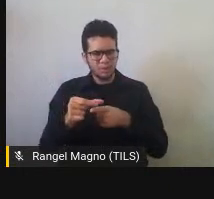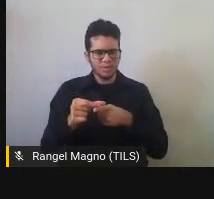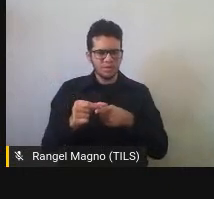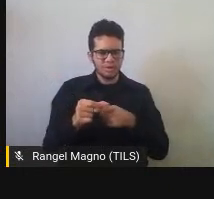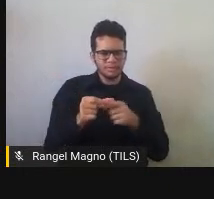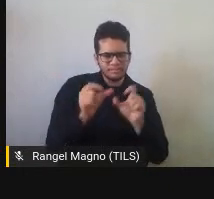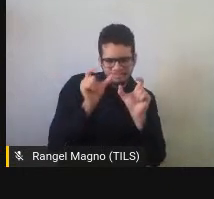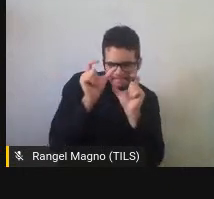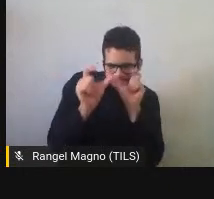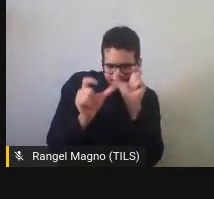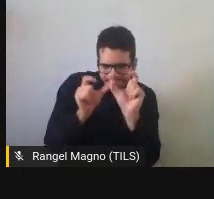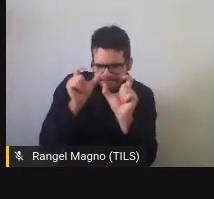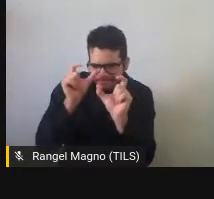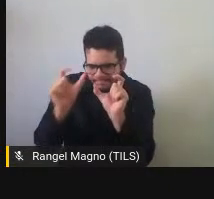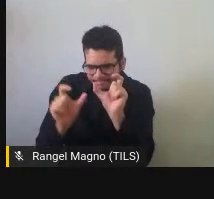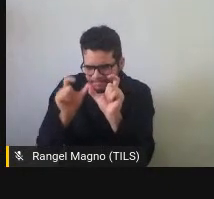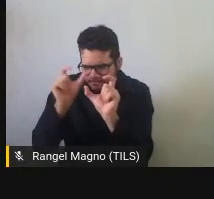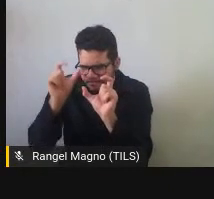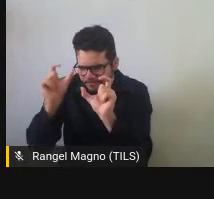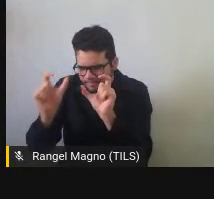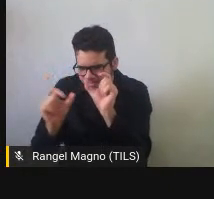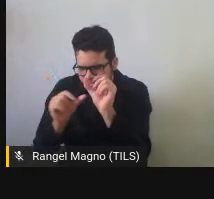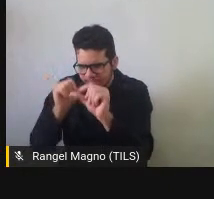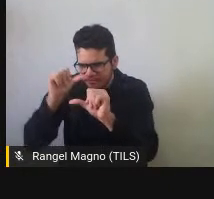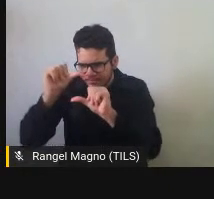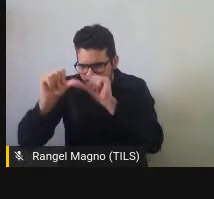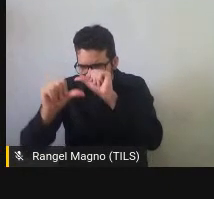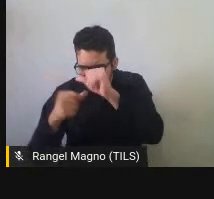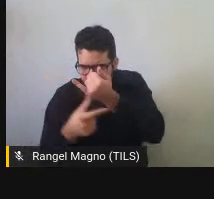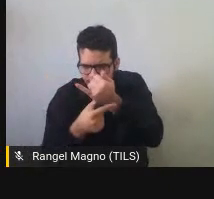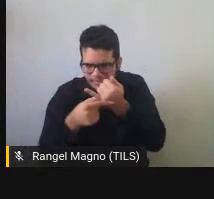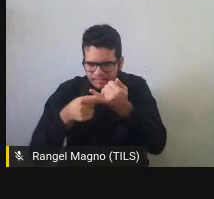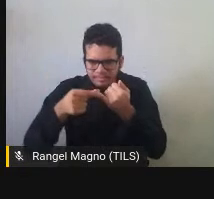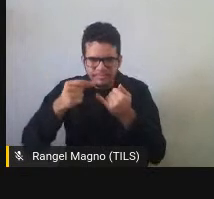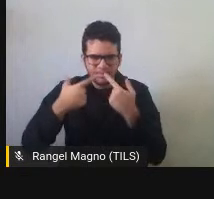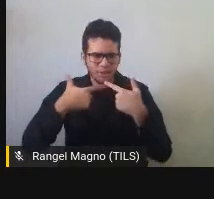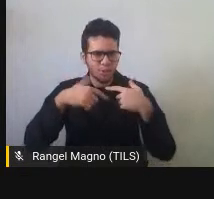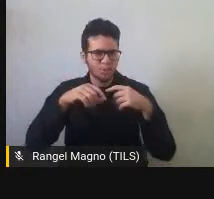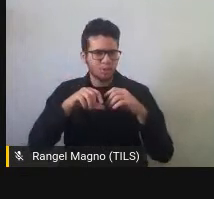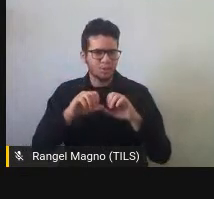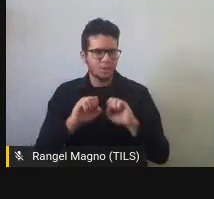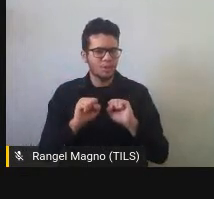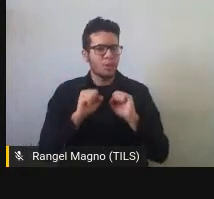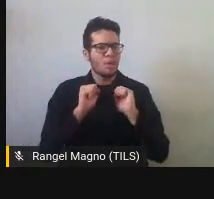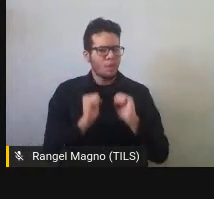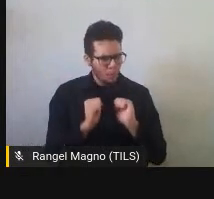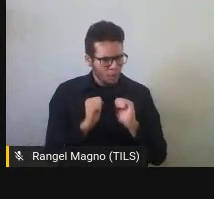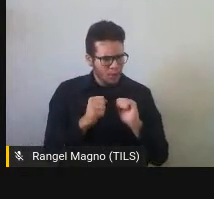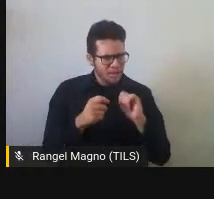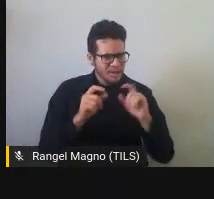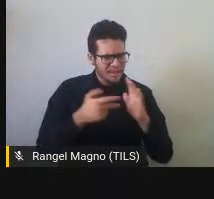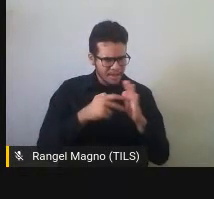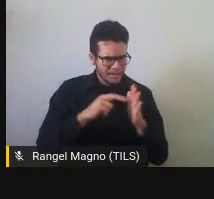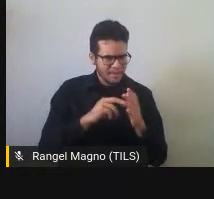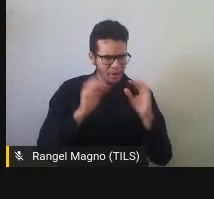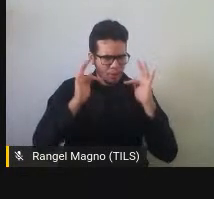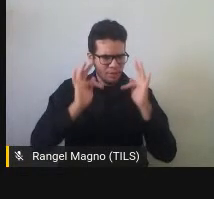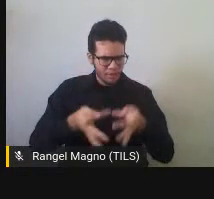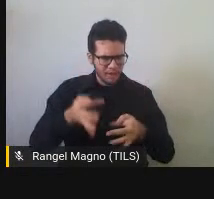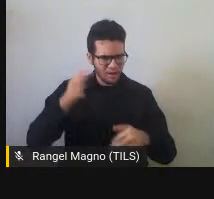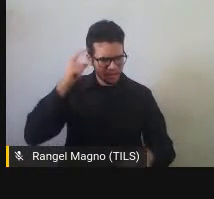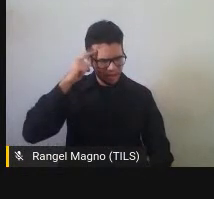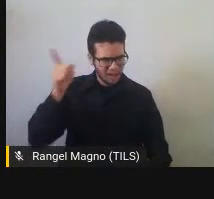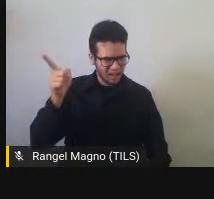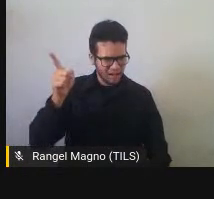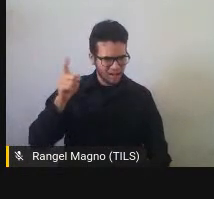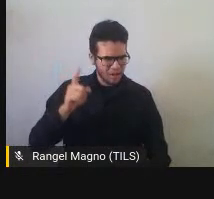então não se sustente teoricamente pode não ser o fim dessa hipótese pode ser somente um indício de que esse